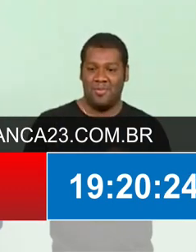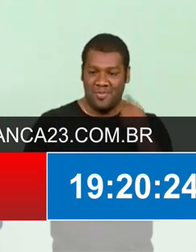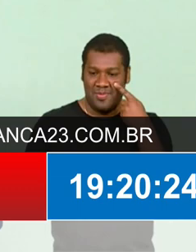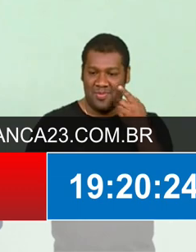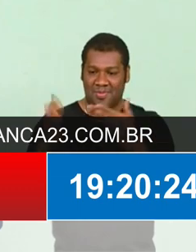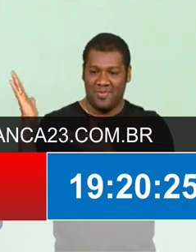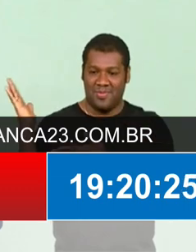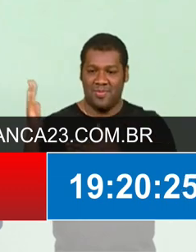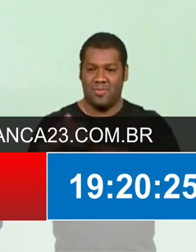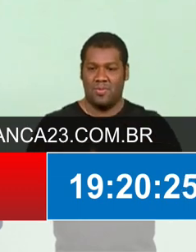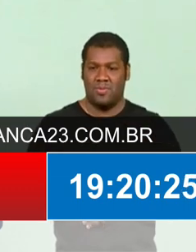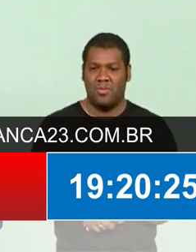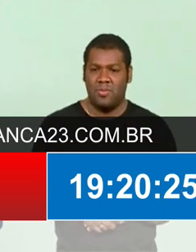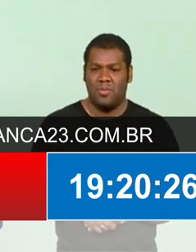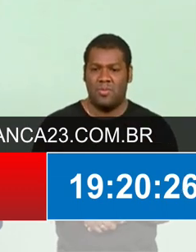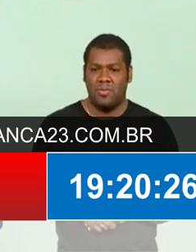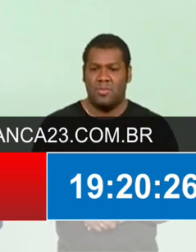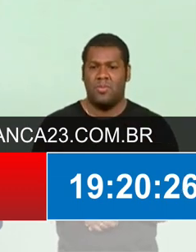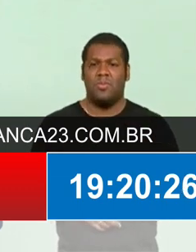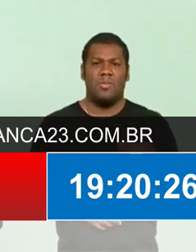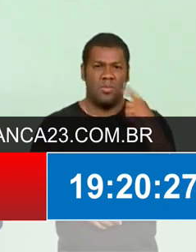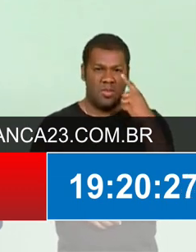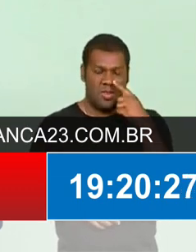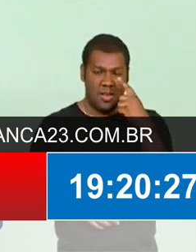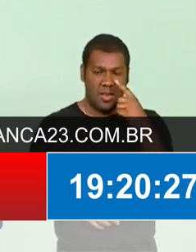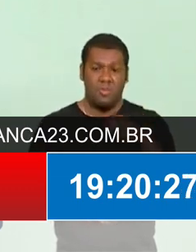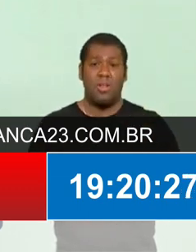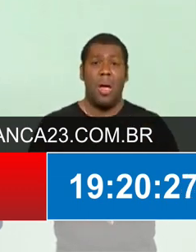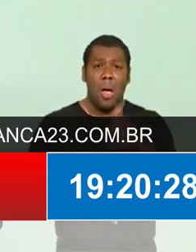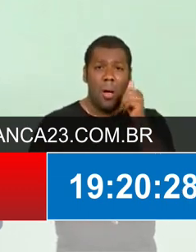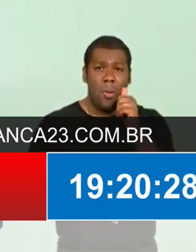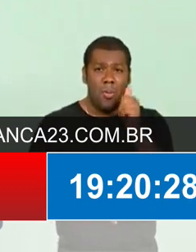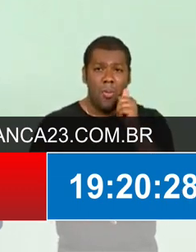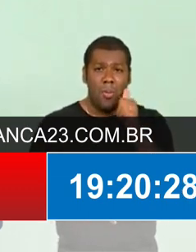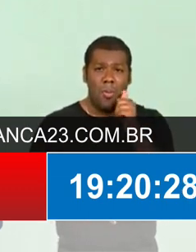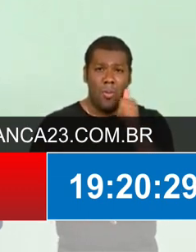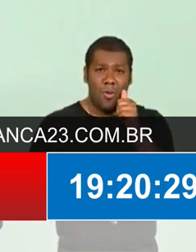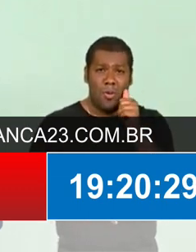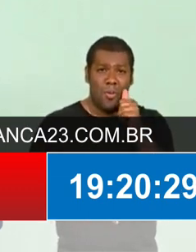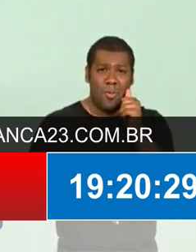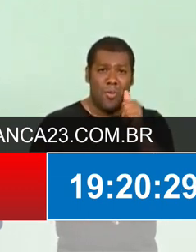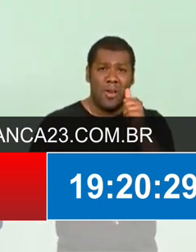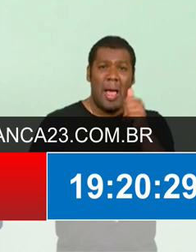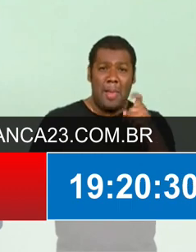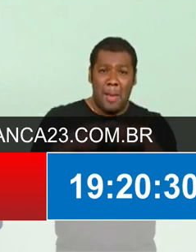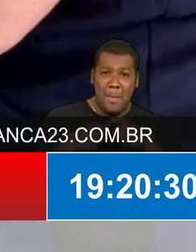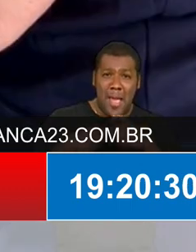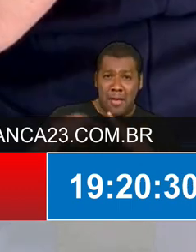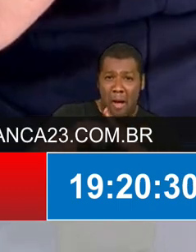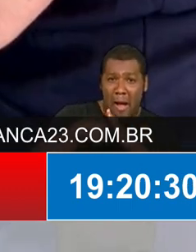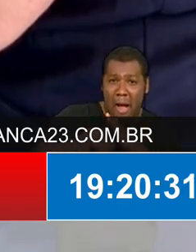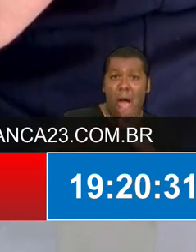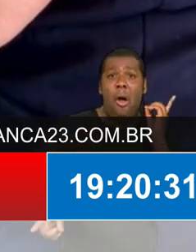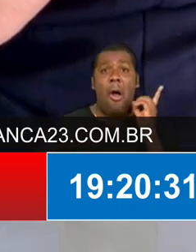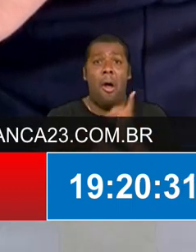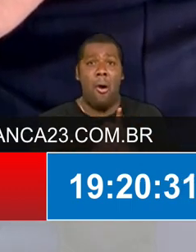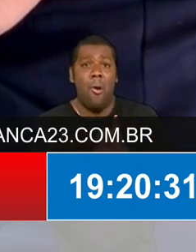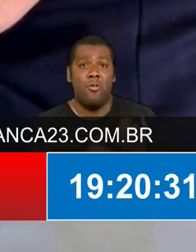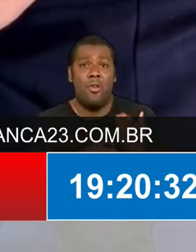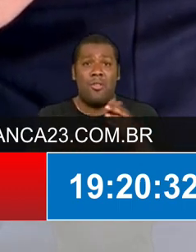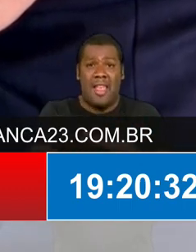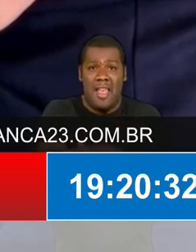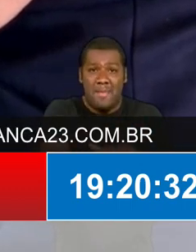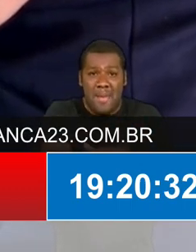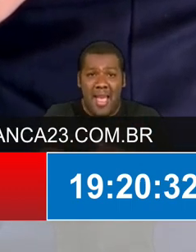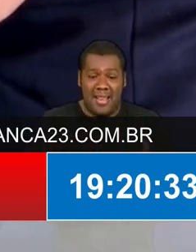Uma casquinha no nariz. Foi assim que a Helena descobriu a lesão de câncer de pele no rosto. Ela passou por um tratamento